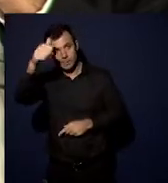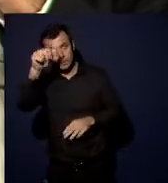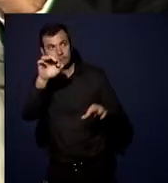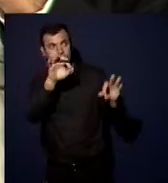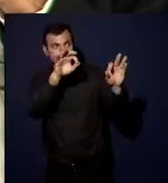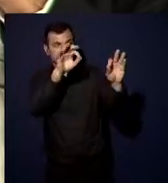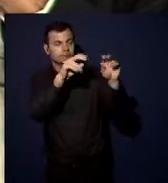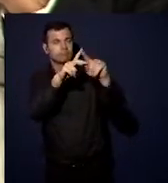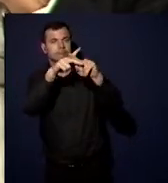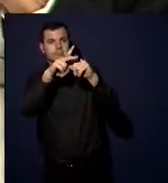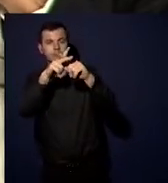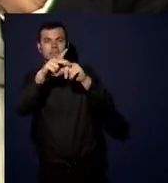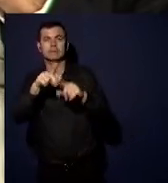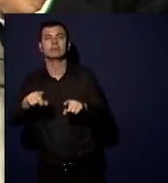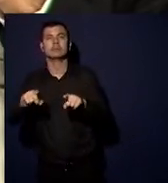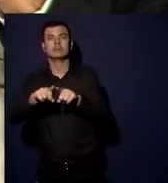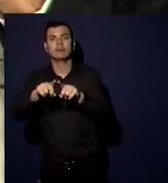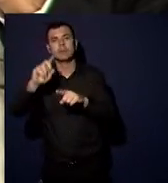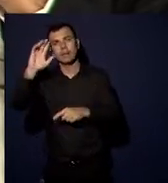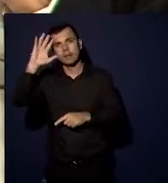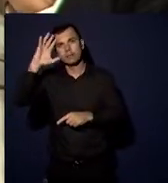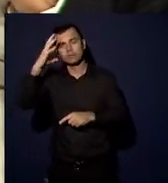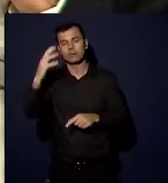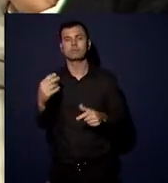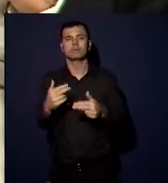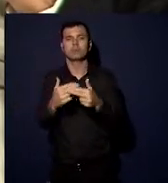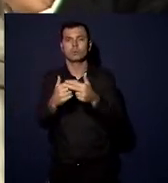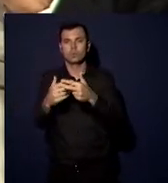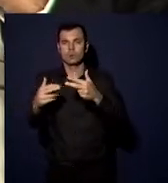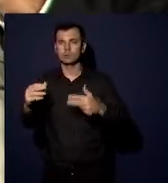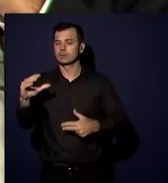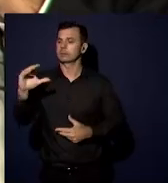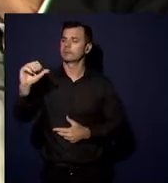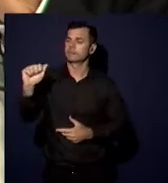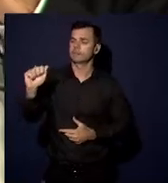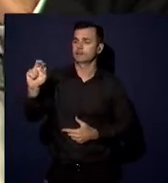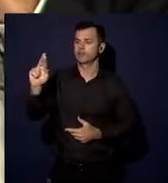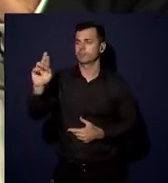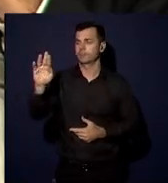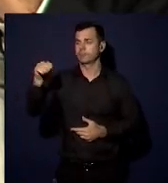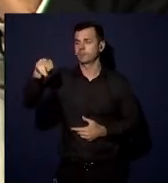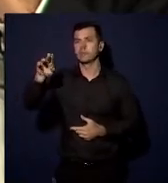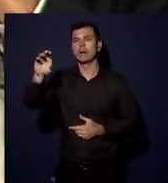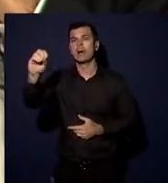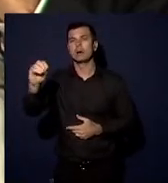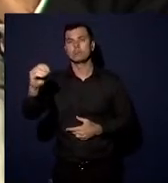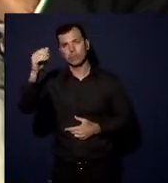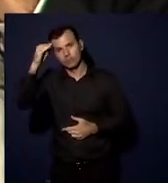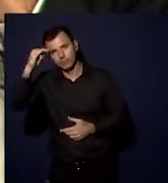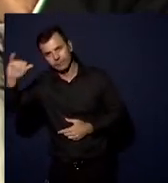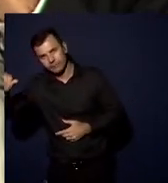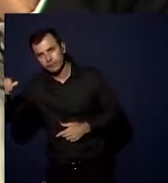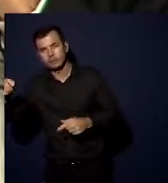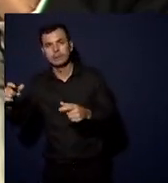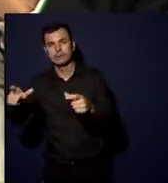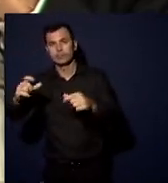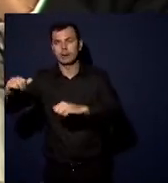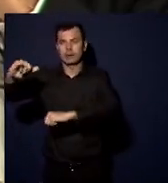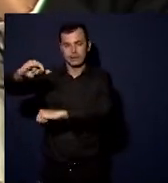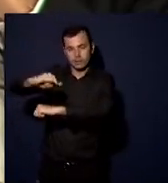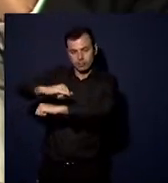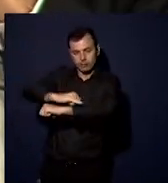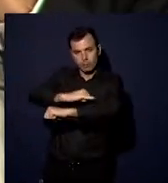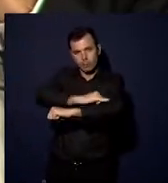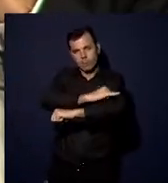específicas para descarbonização de algumas situações como aeroportos e outros